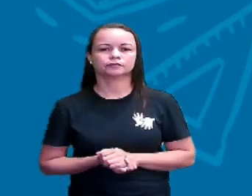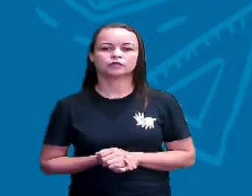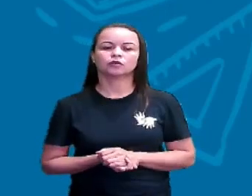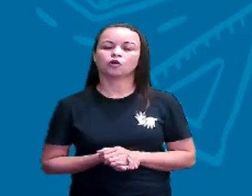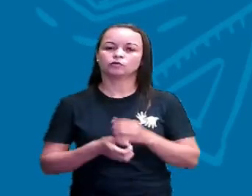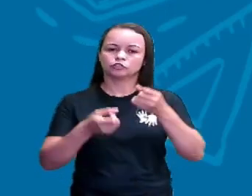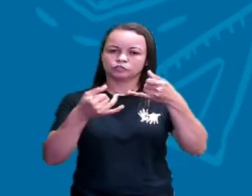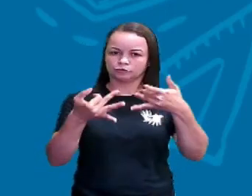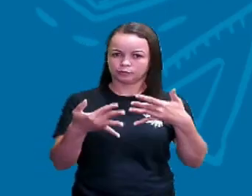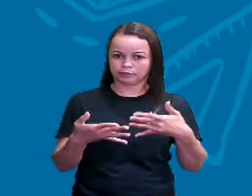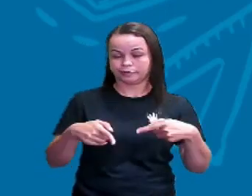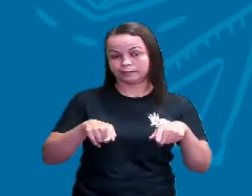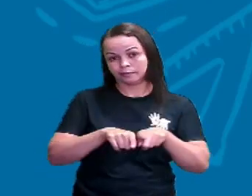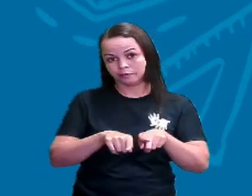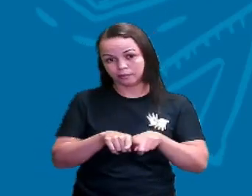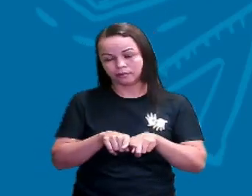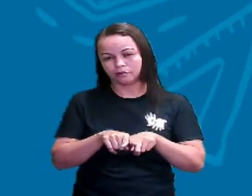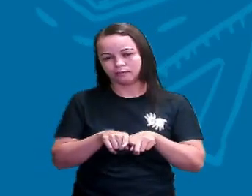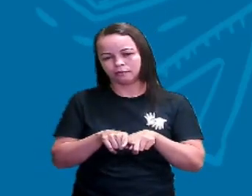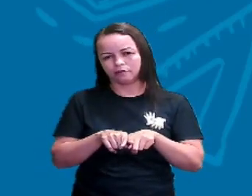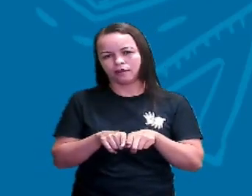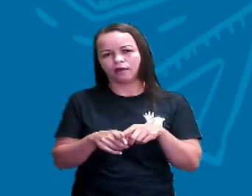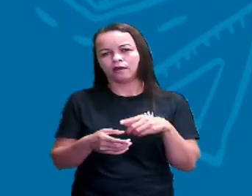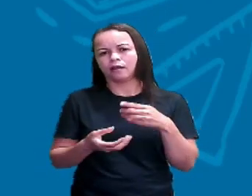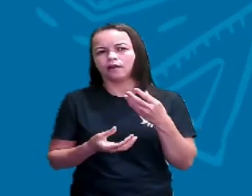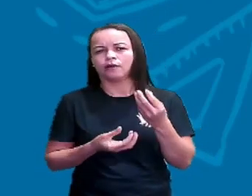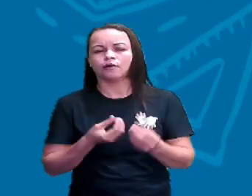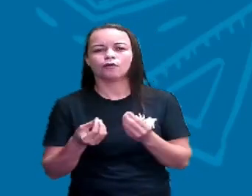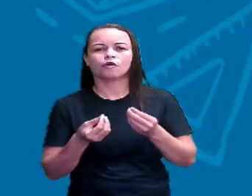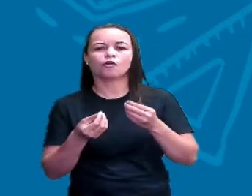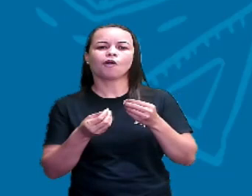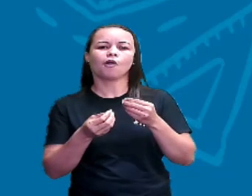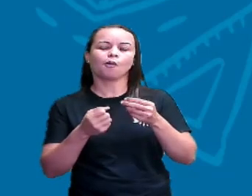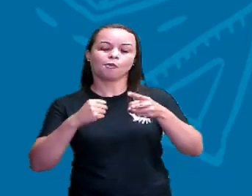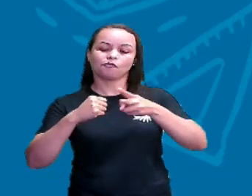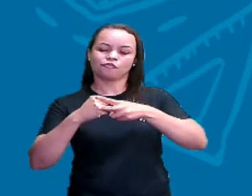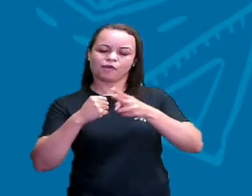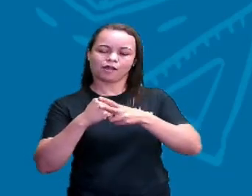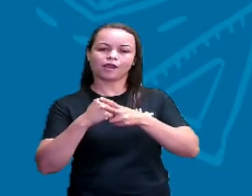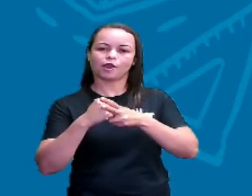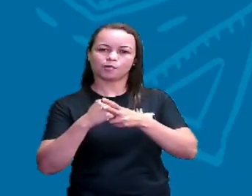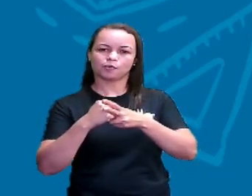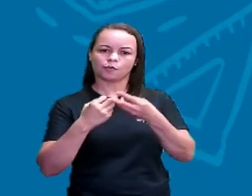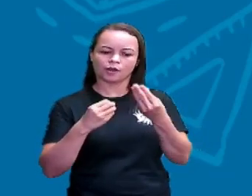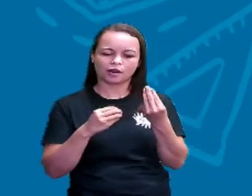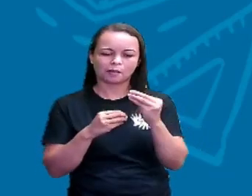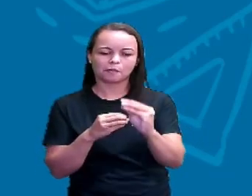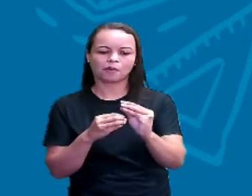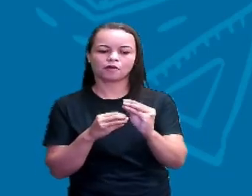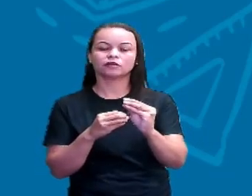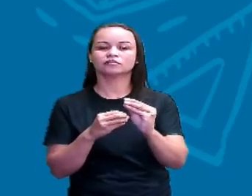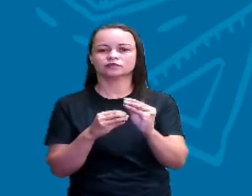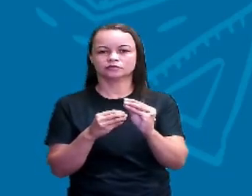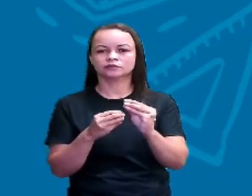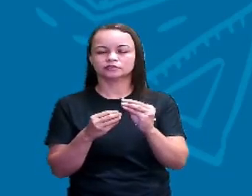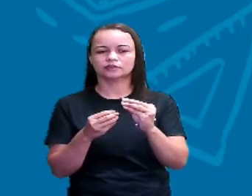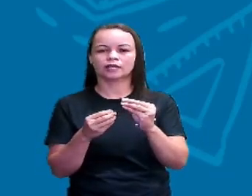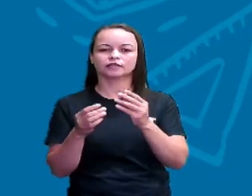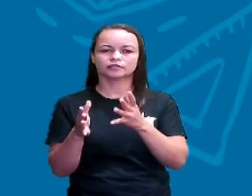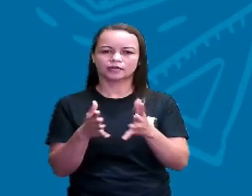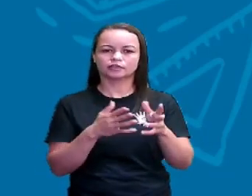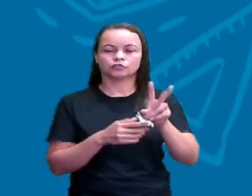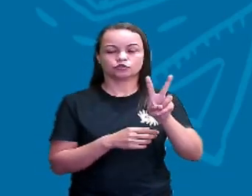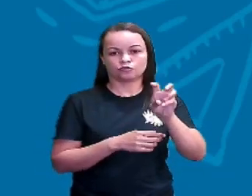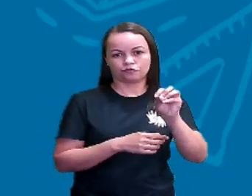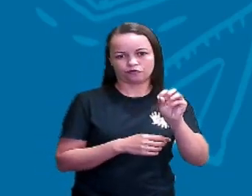falar também, é como é que o verbo vai se comportar diante desse